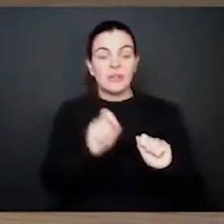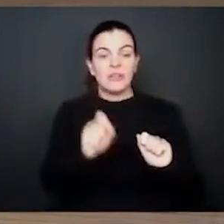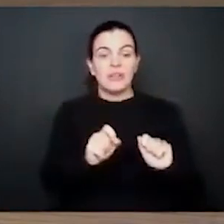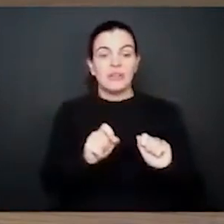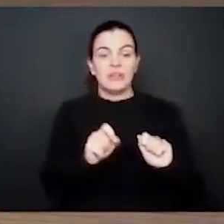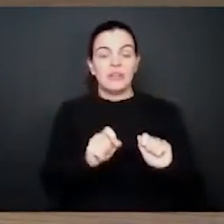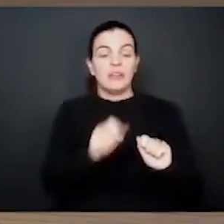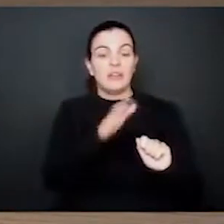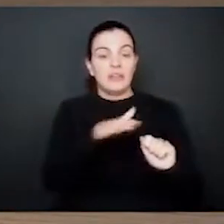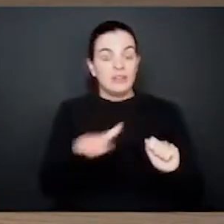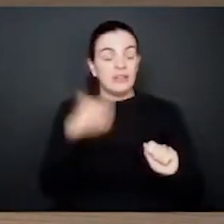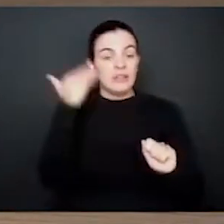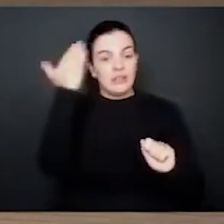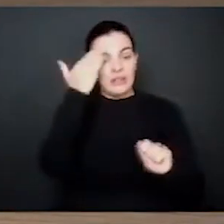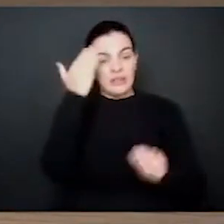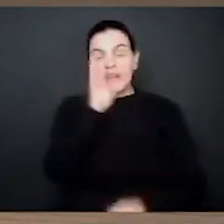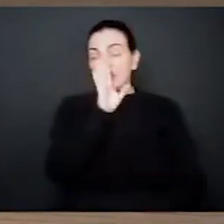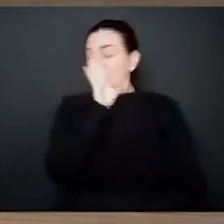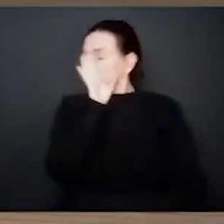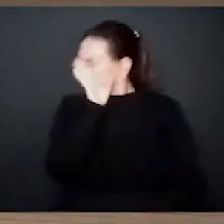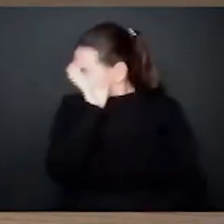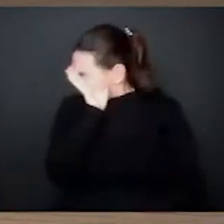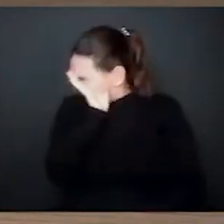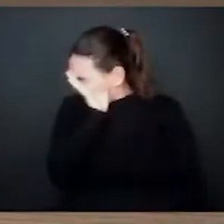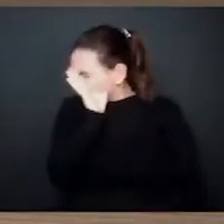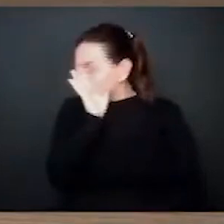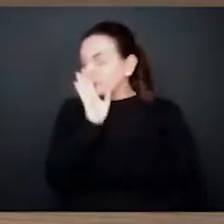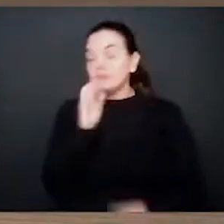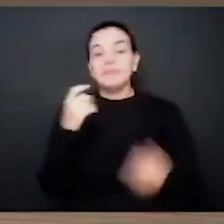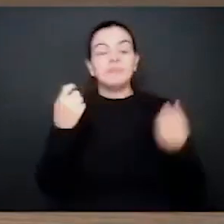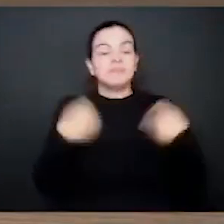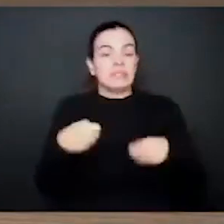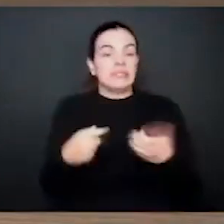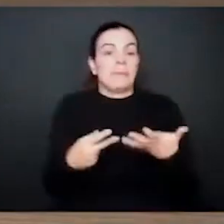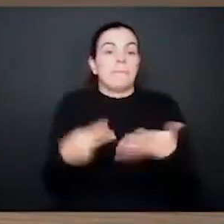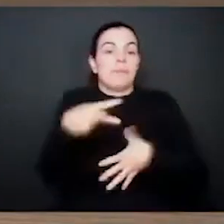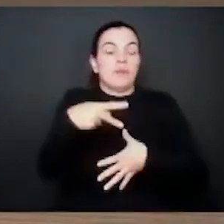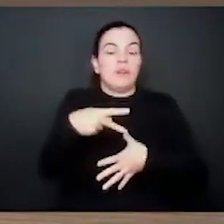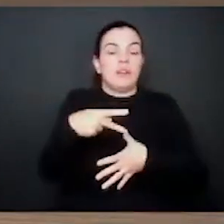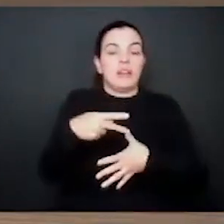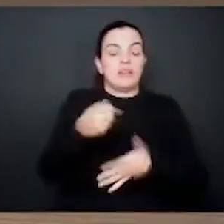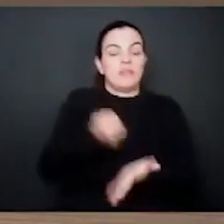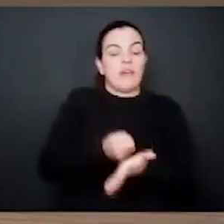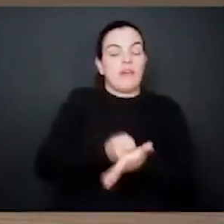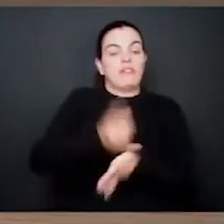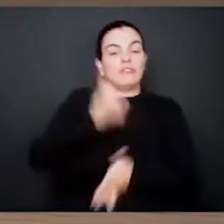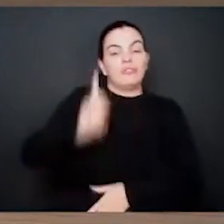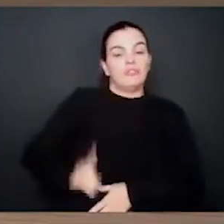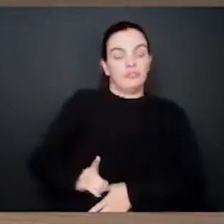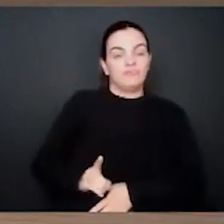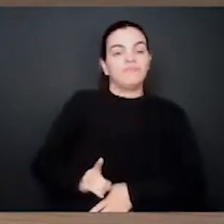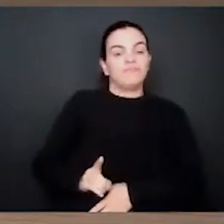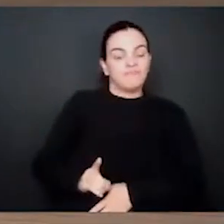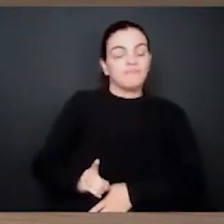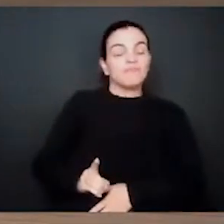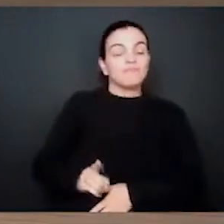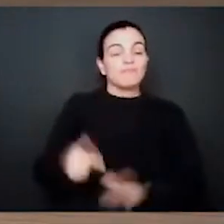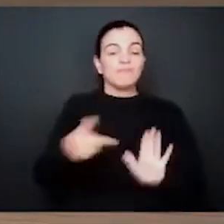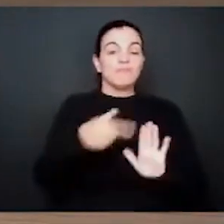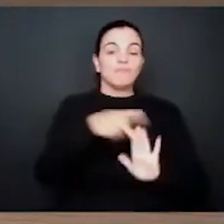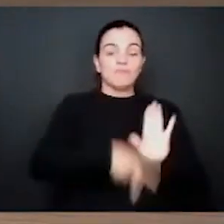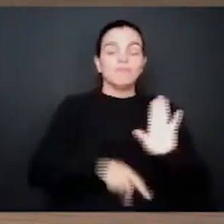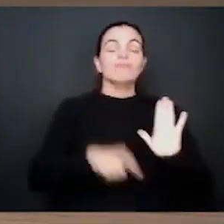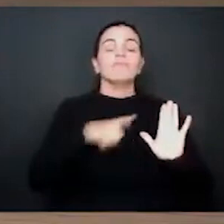que ser prioridade na garantia dos seus direitos. E esse projeto ele contempla tudo isso. E se nós queremos e buscamos